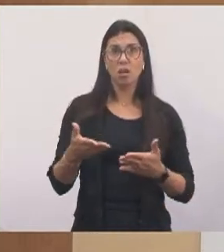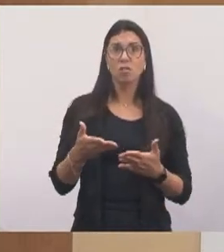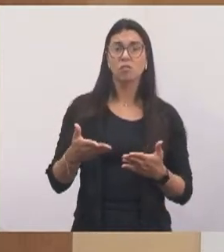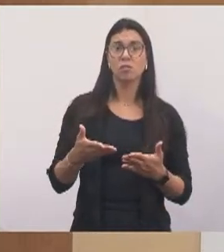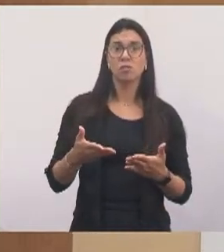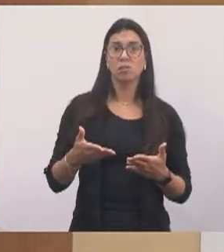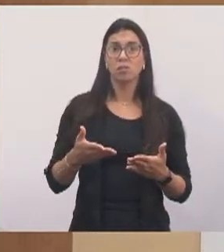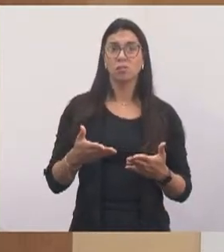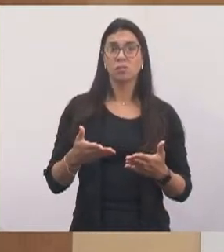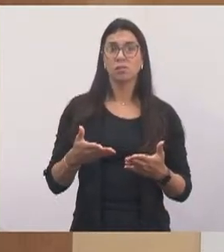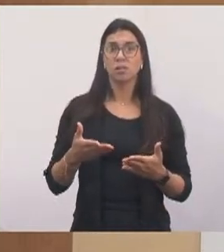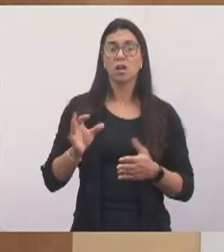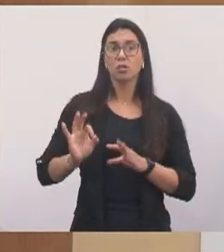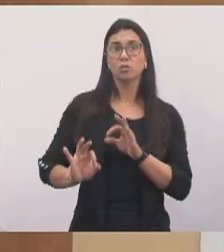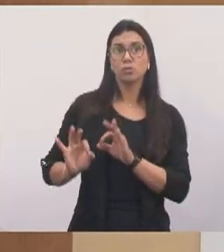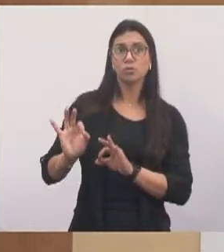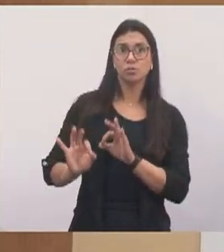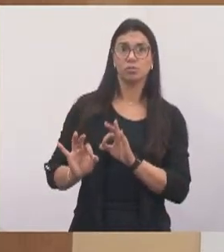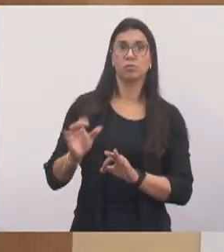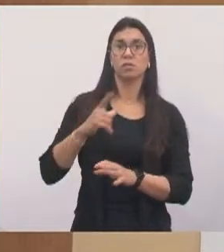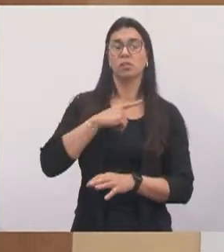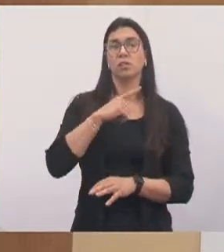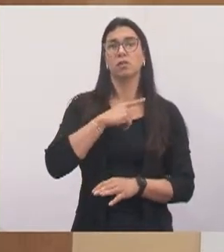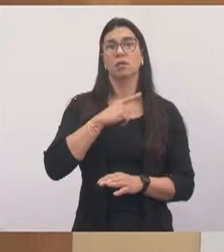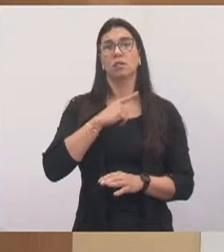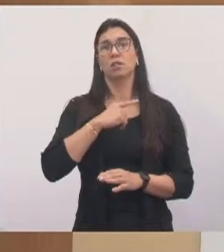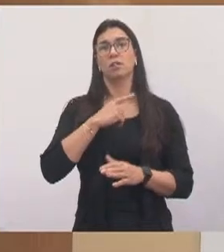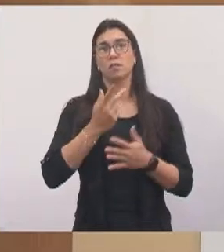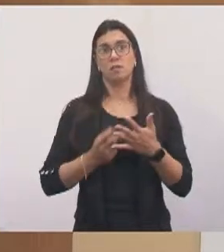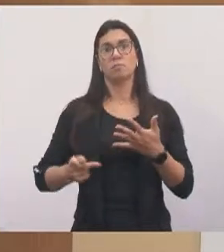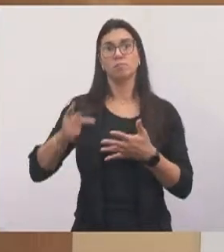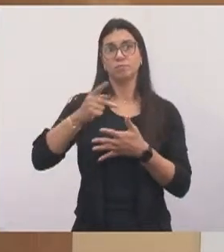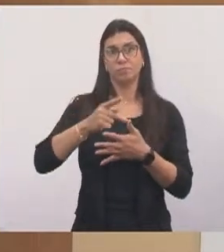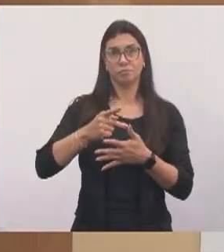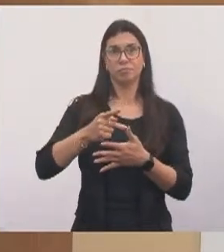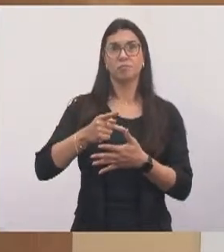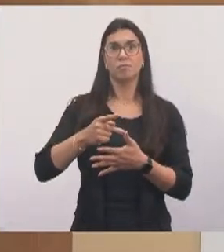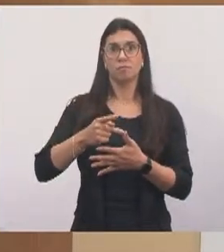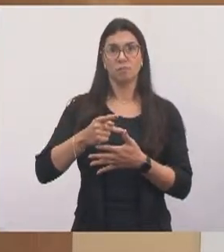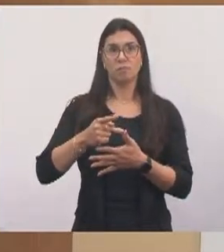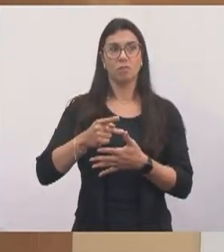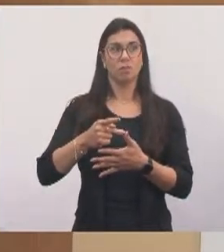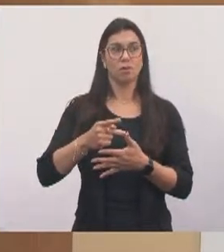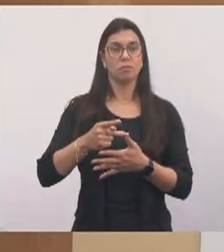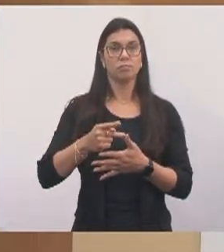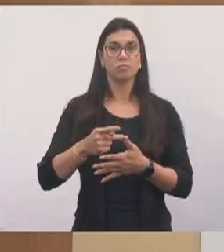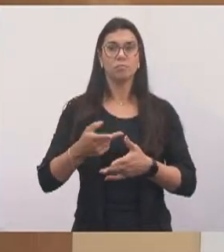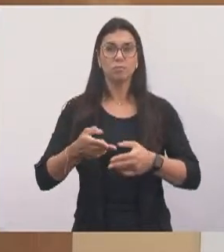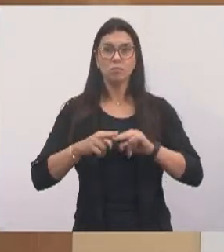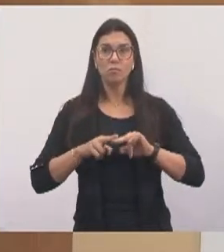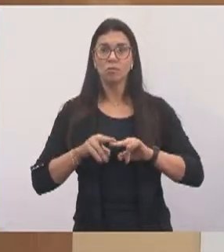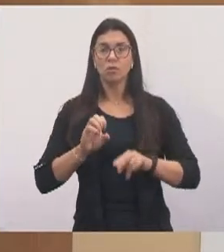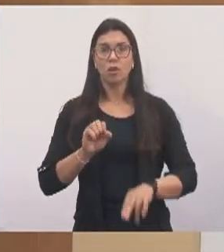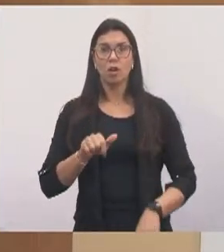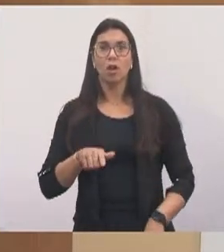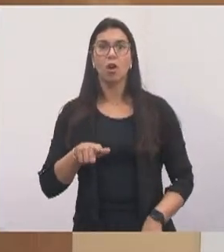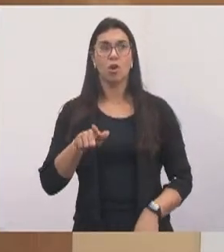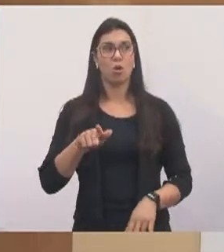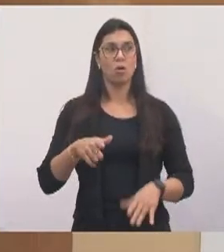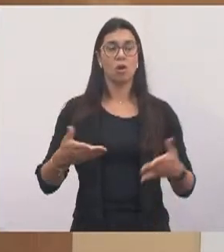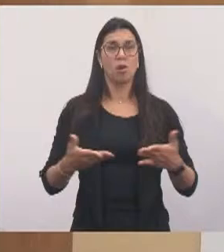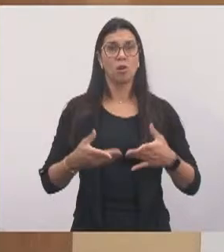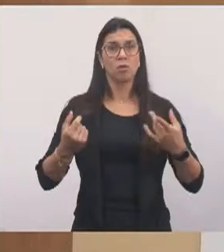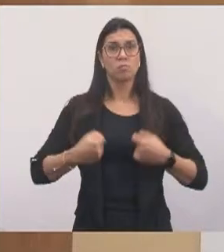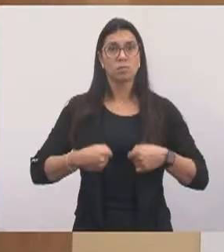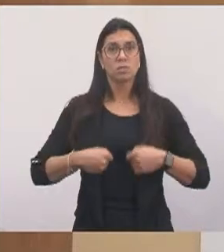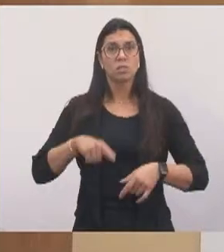que justifica ter essa prioridade, Justifica que as ONGs tenham essa prioridade